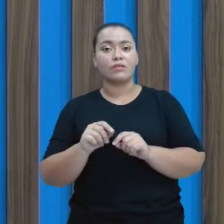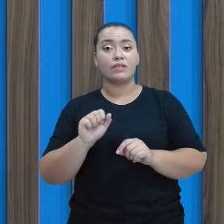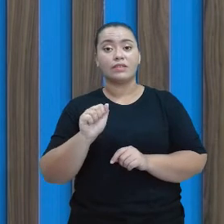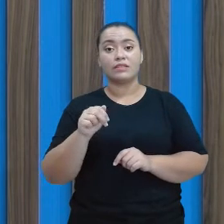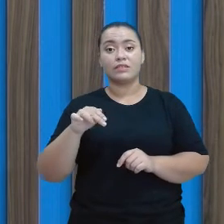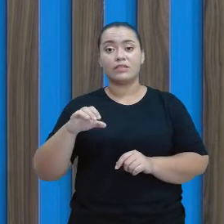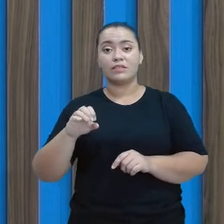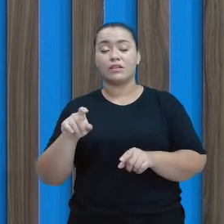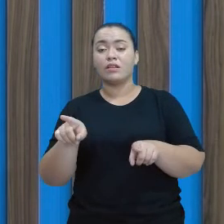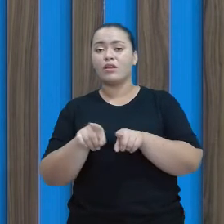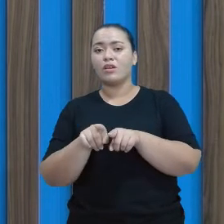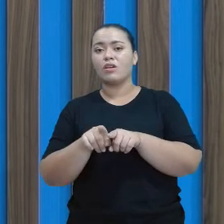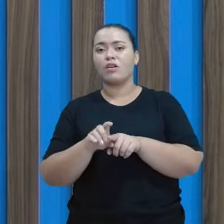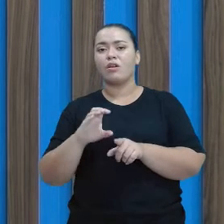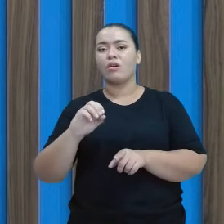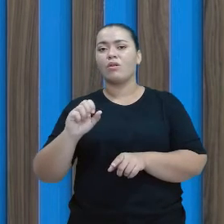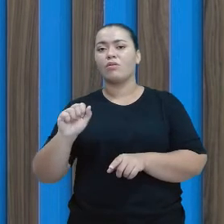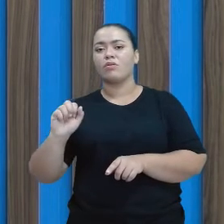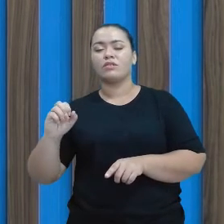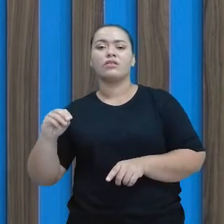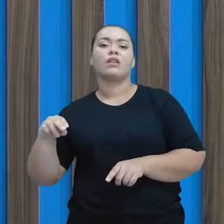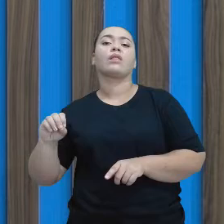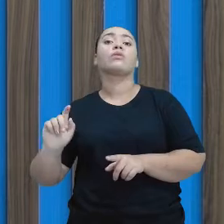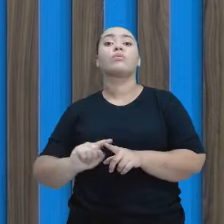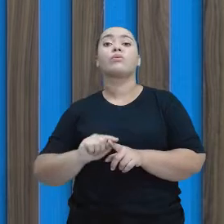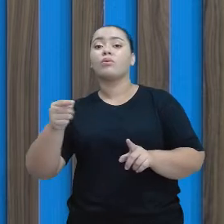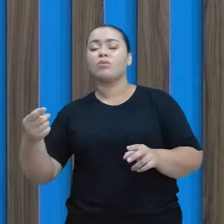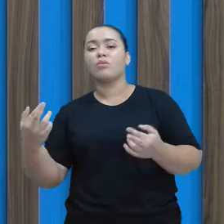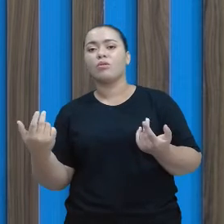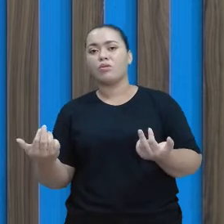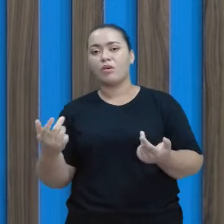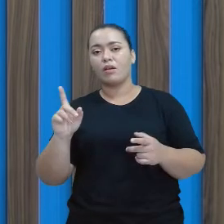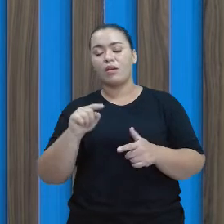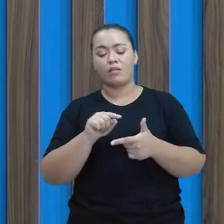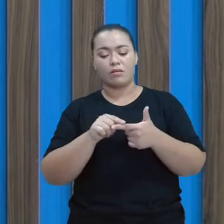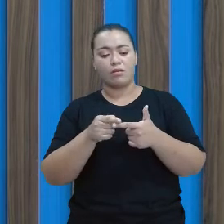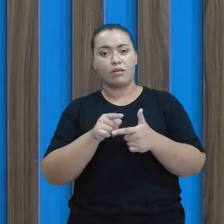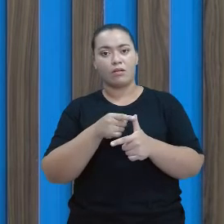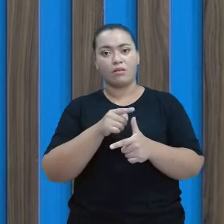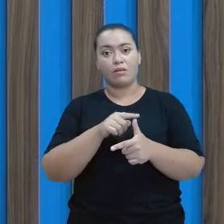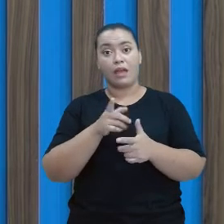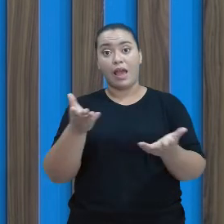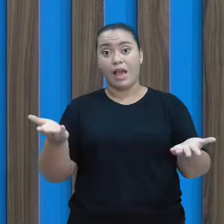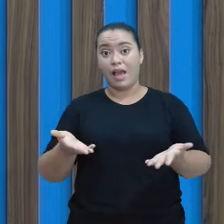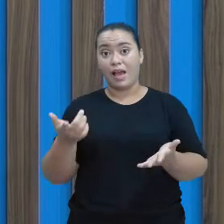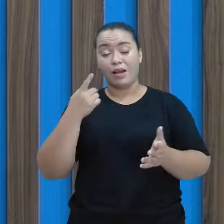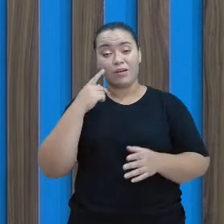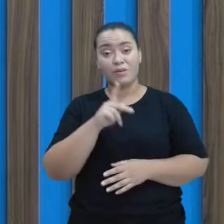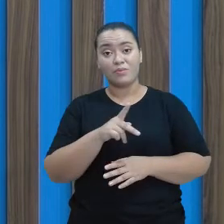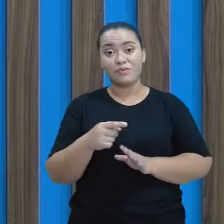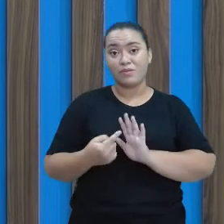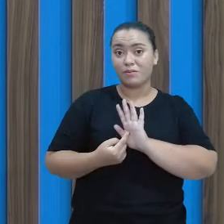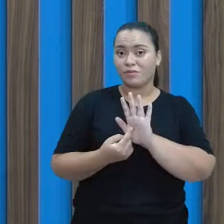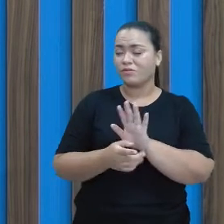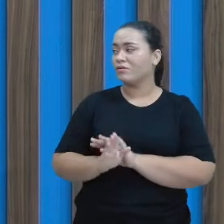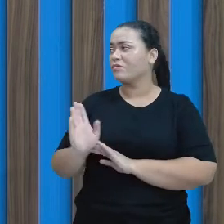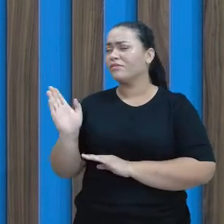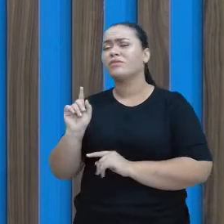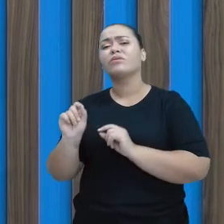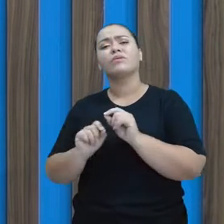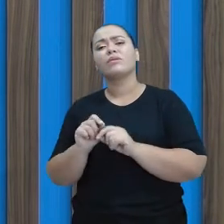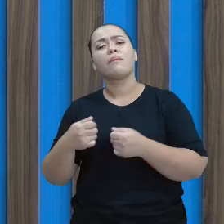ângulo ser igual ao cosseno do outro, é justamente para que nesse tipo de situação que Briane trouxe aqui para a gente não